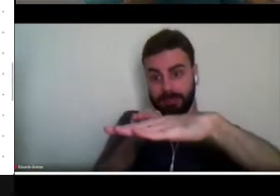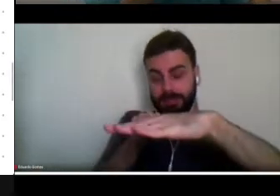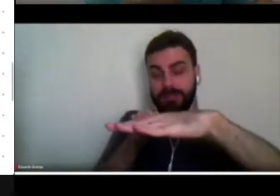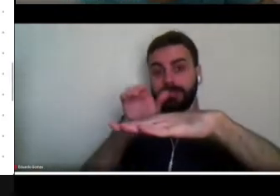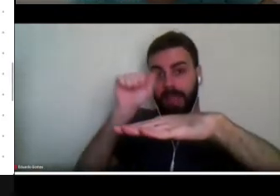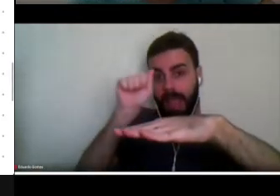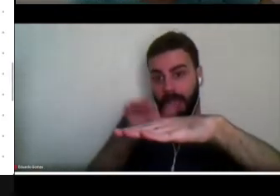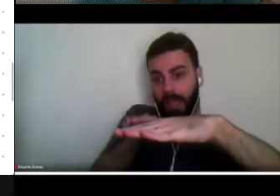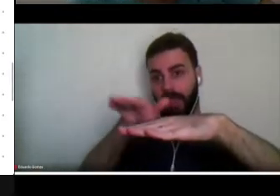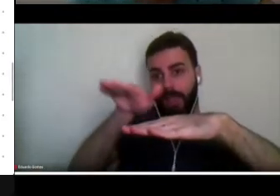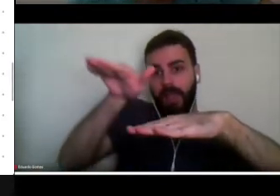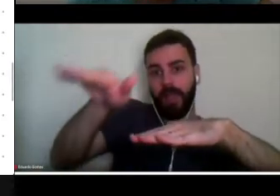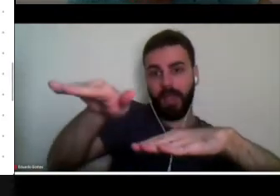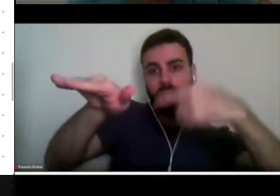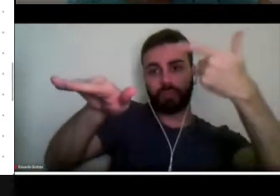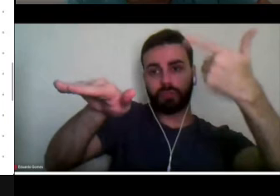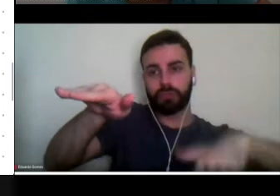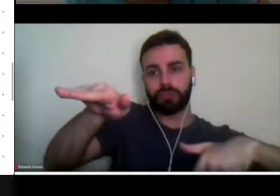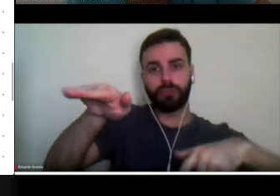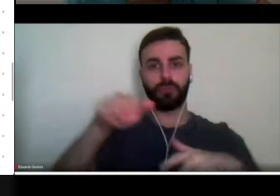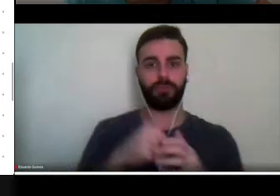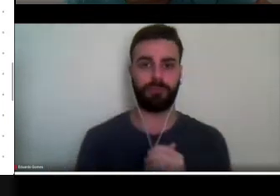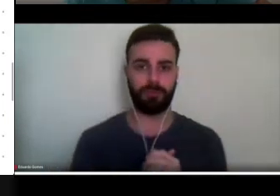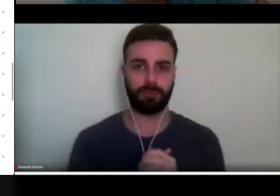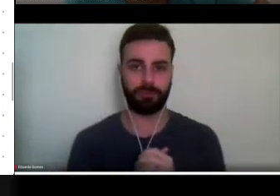Então, na letra C,